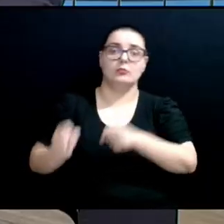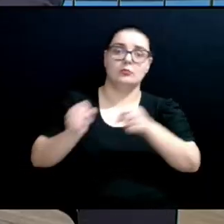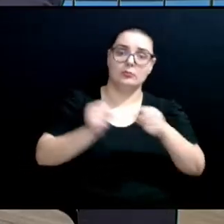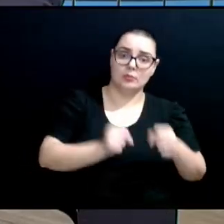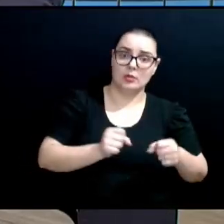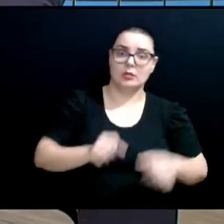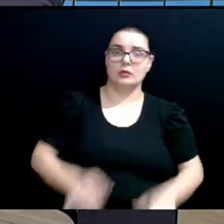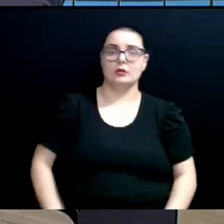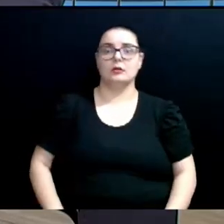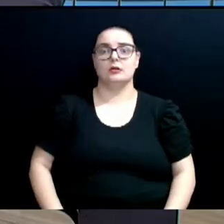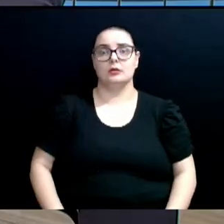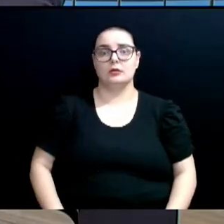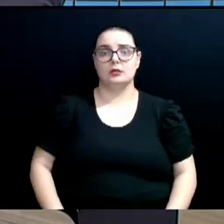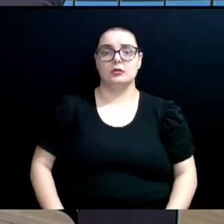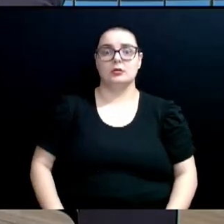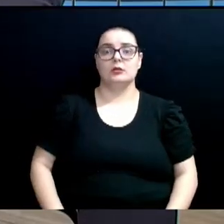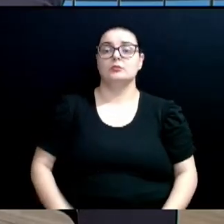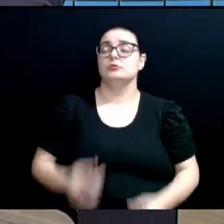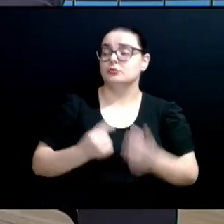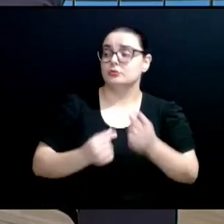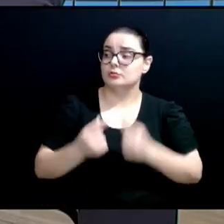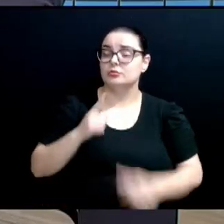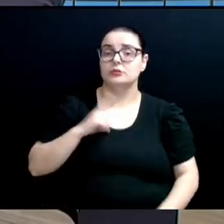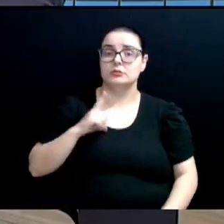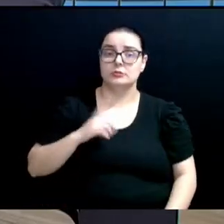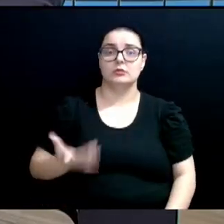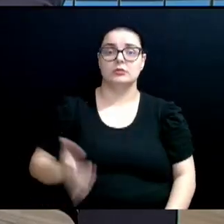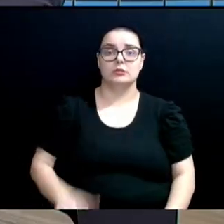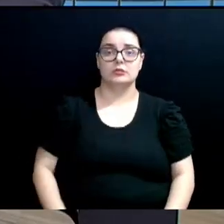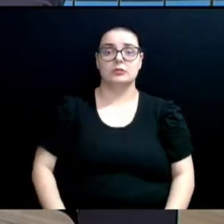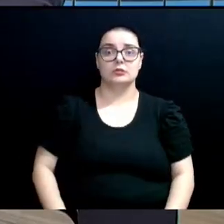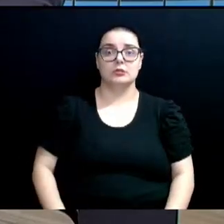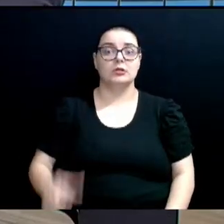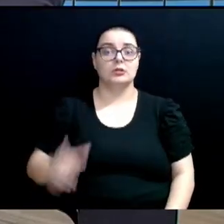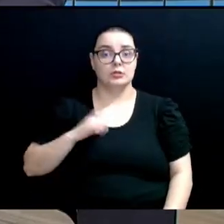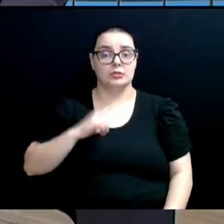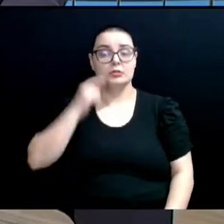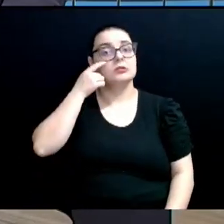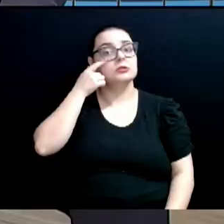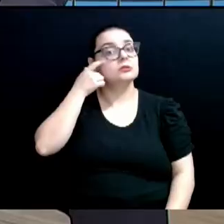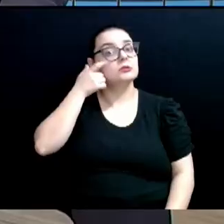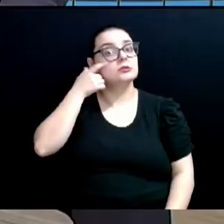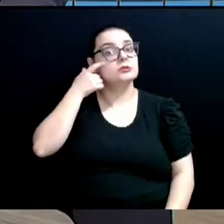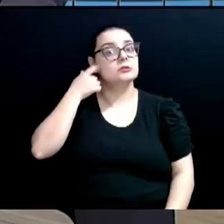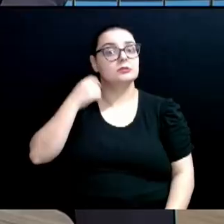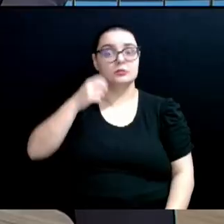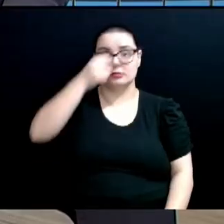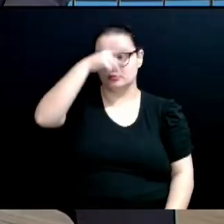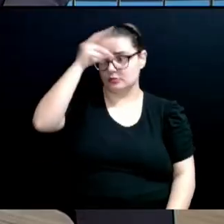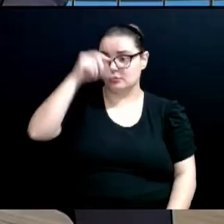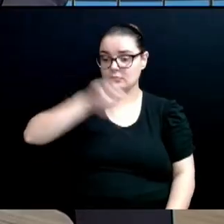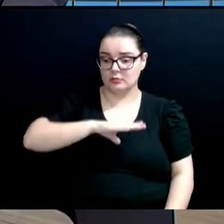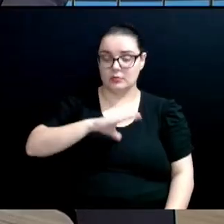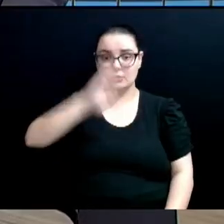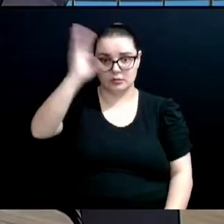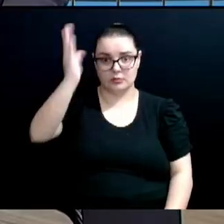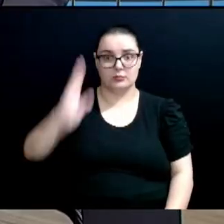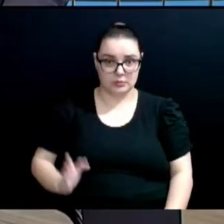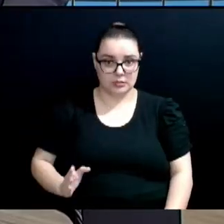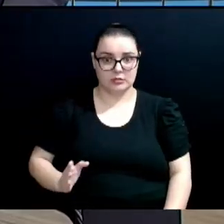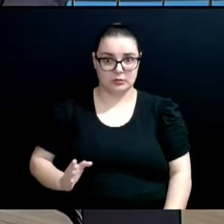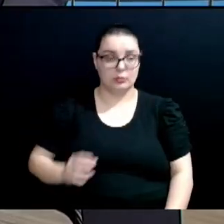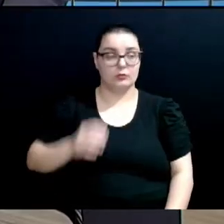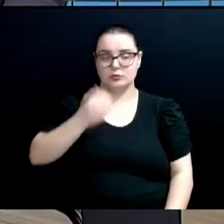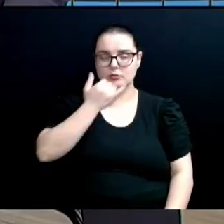de gerar orçamento, né? Portanto, de ter, assim, o prefeito no Brasil, ele é um prefeito que tem